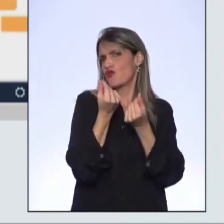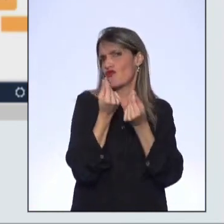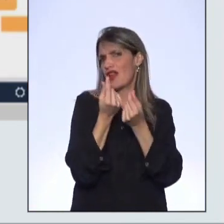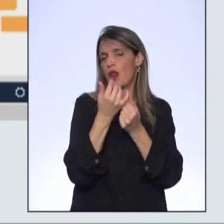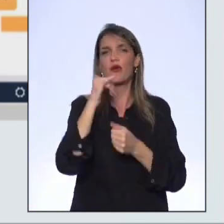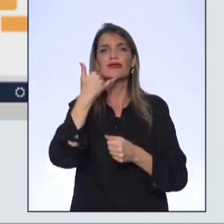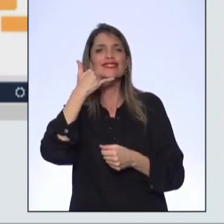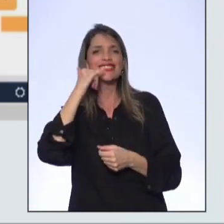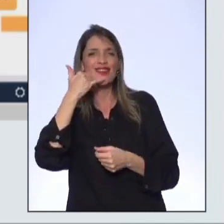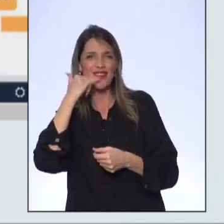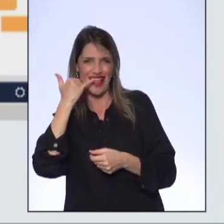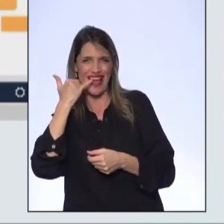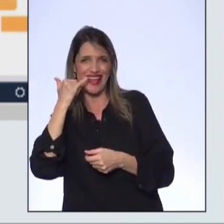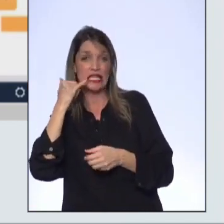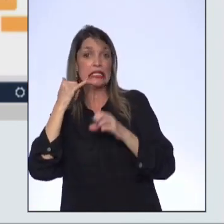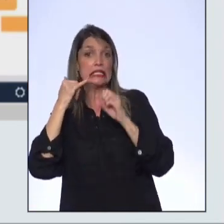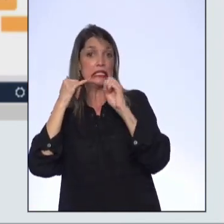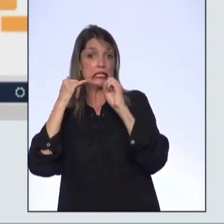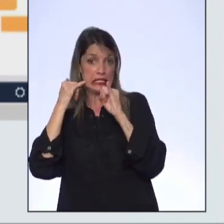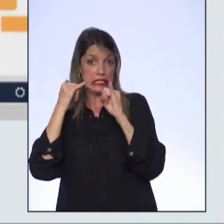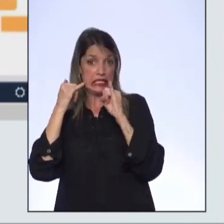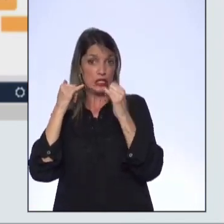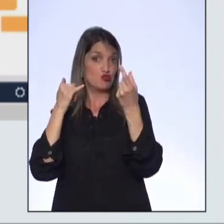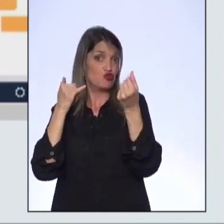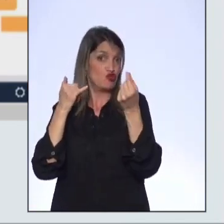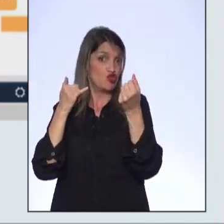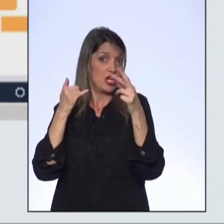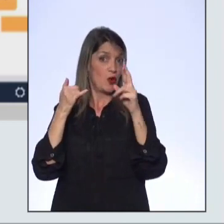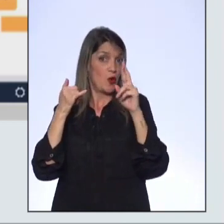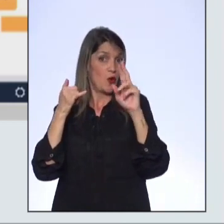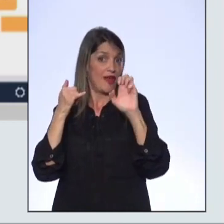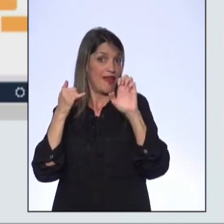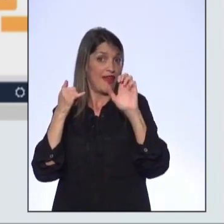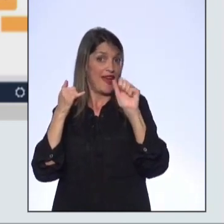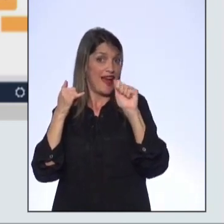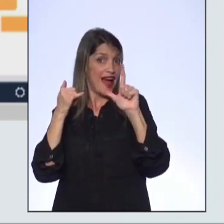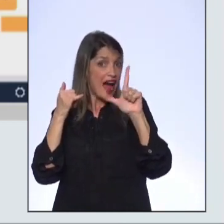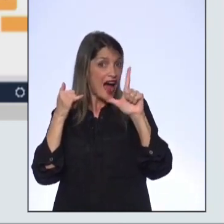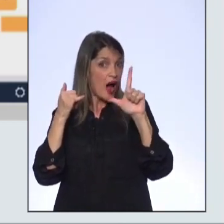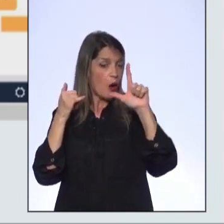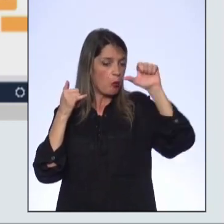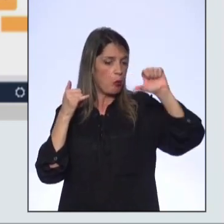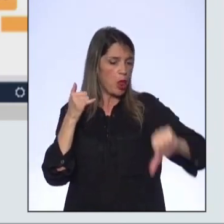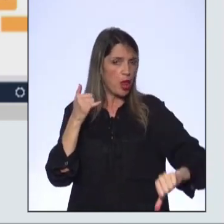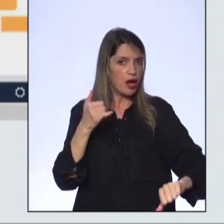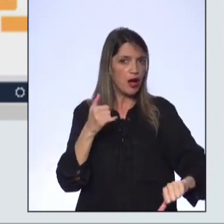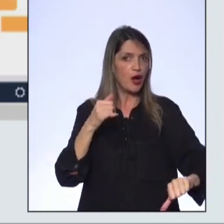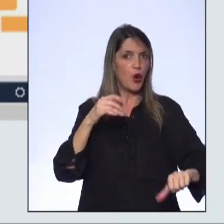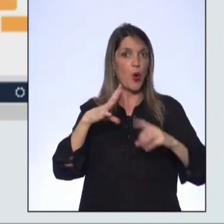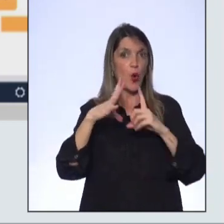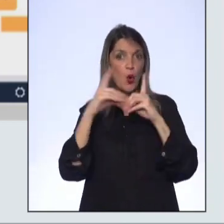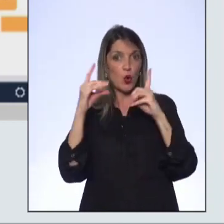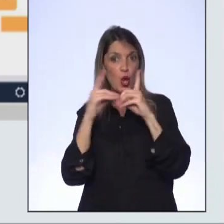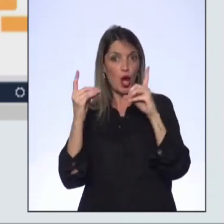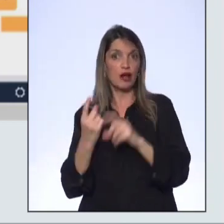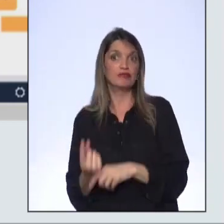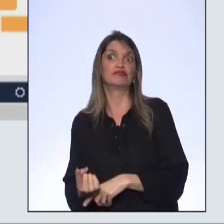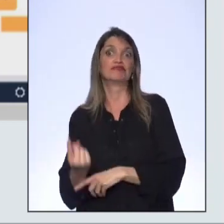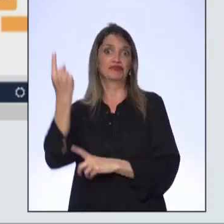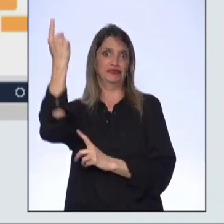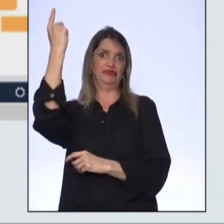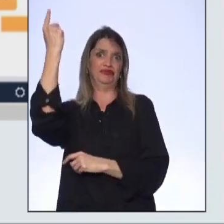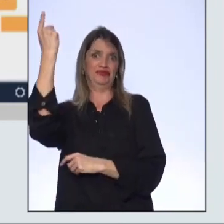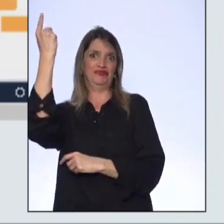telefones celulares quando o real está desvalorizado e a cotação do dólar está em alta? A resposta é: o preço